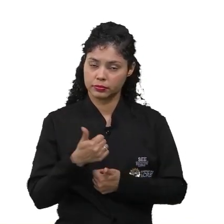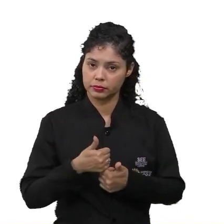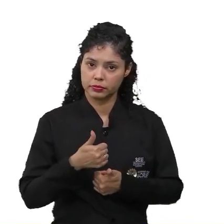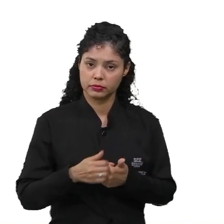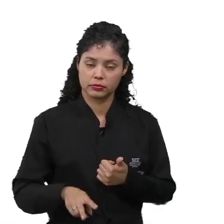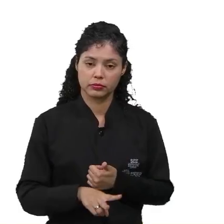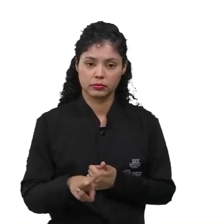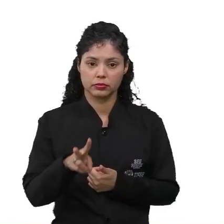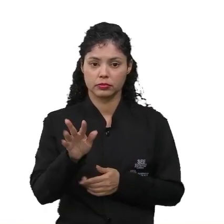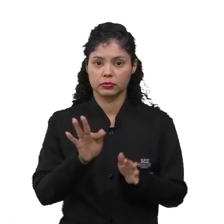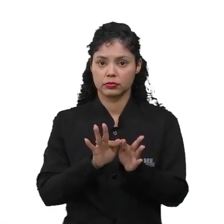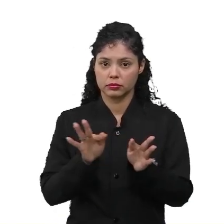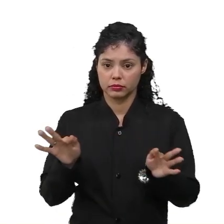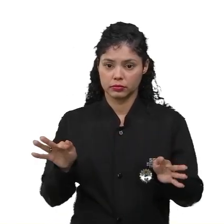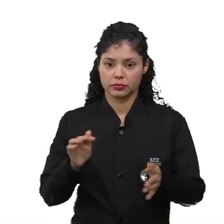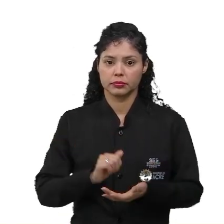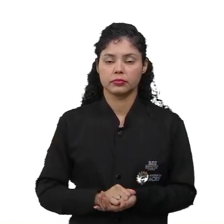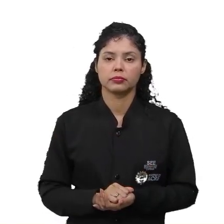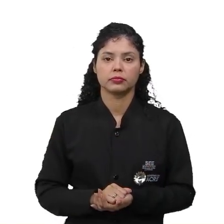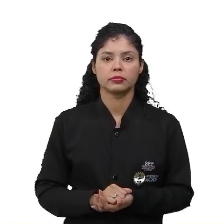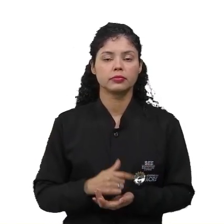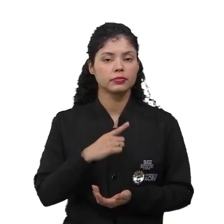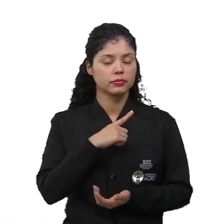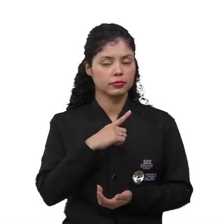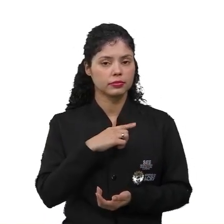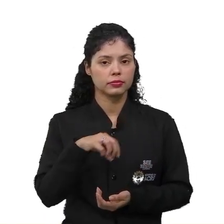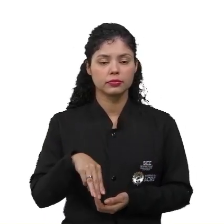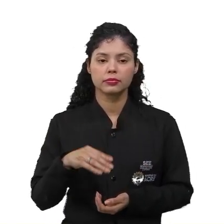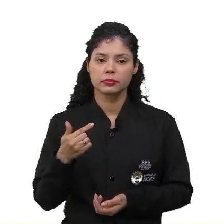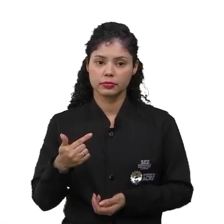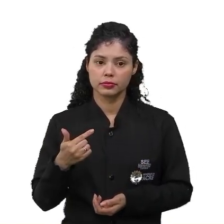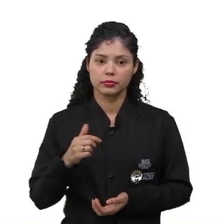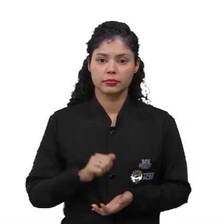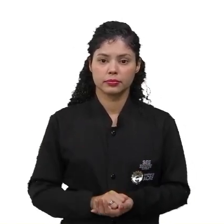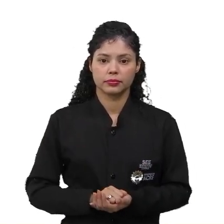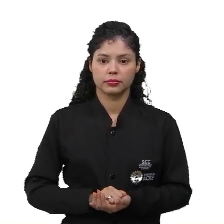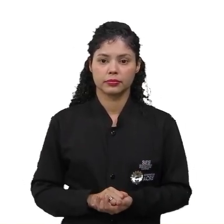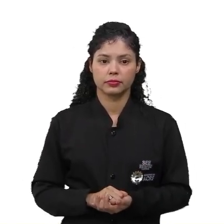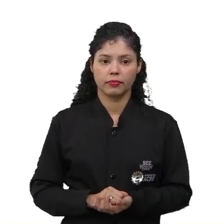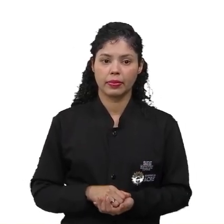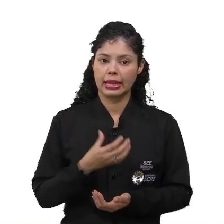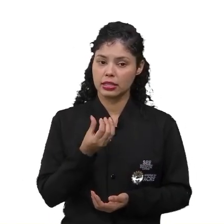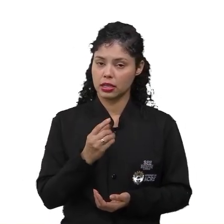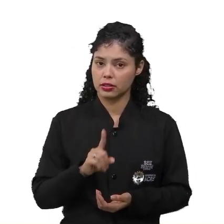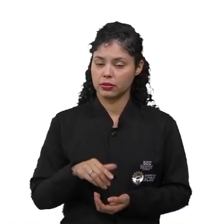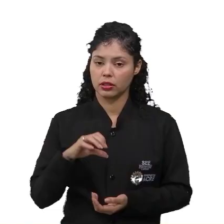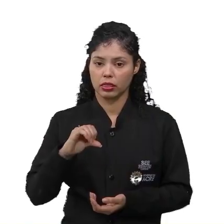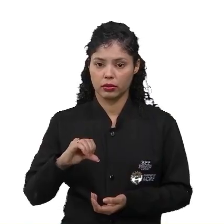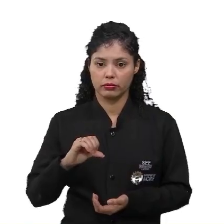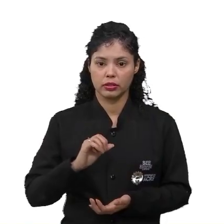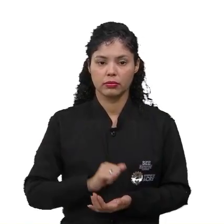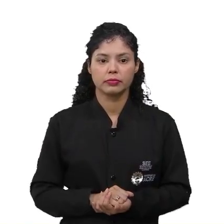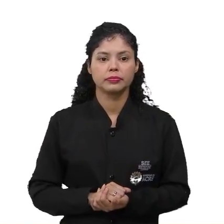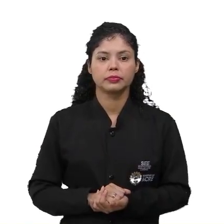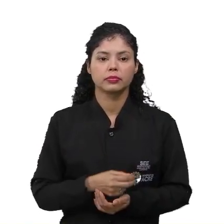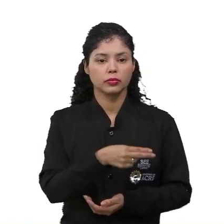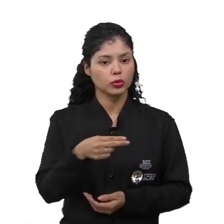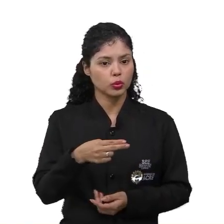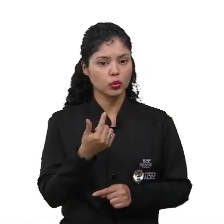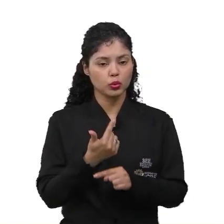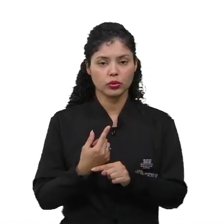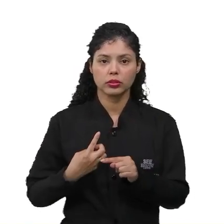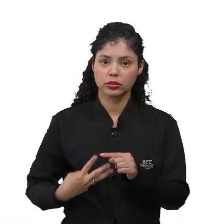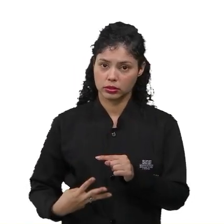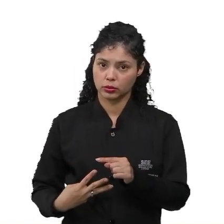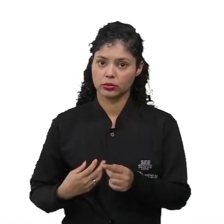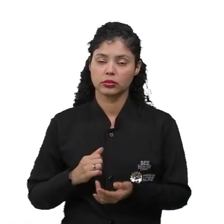esses valores na fórmula. Então, tenho aqui M2 menos 6,9 igual a